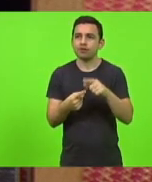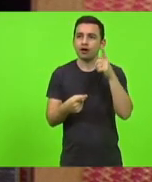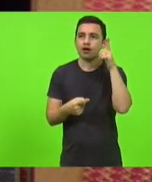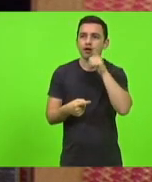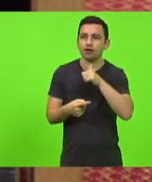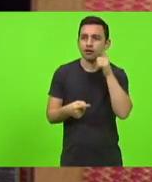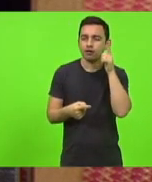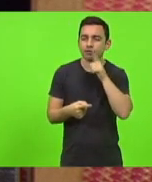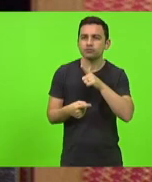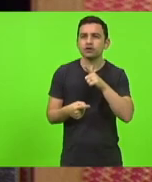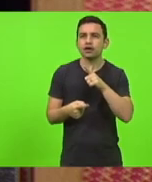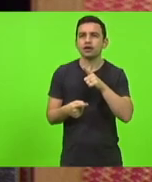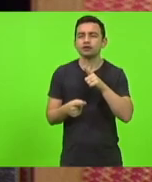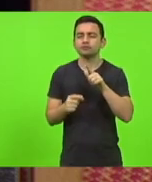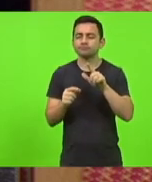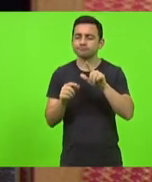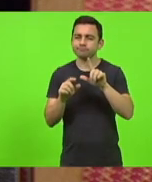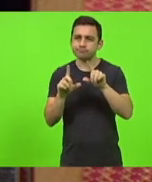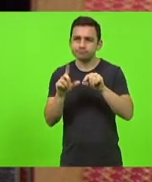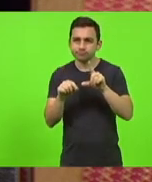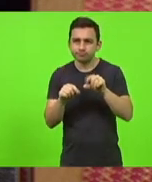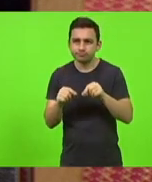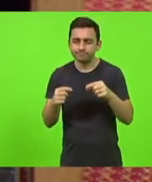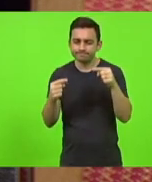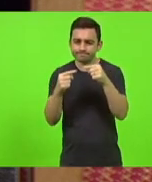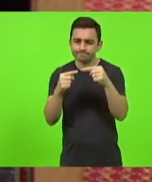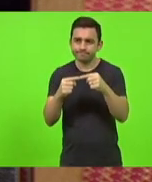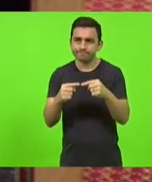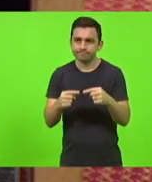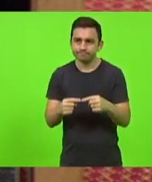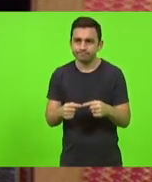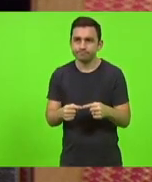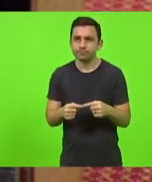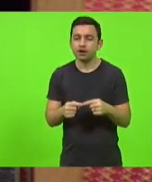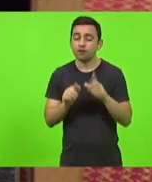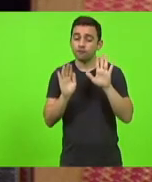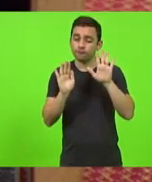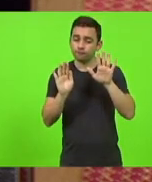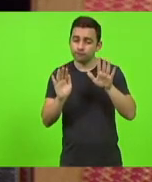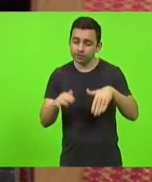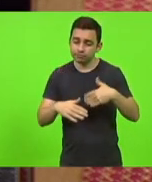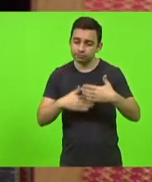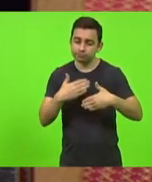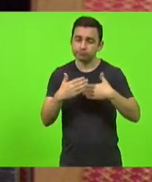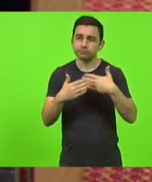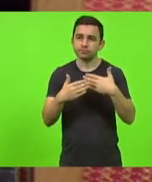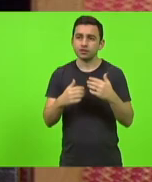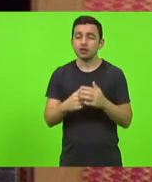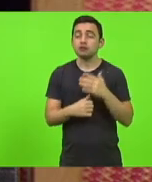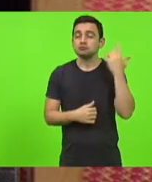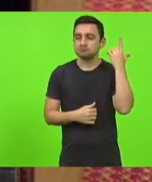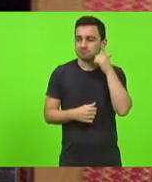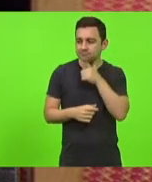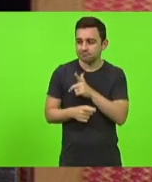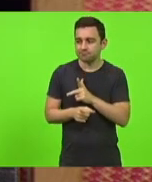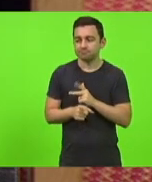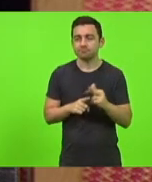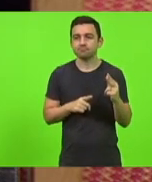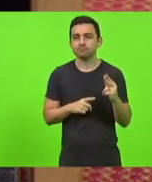os requisitos legais, chegar ao final de carreira. Então, uma conquista